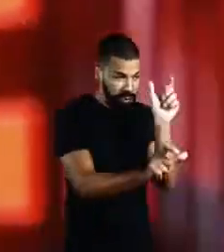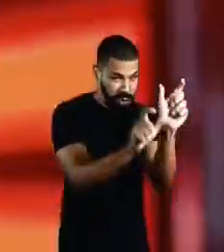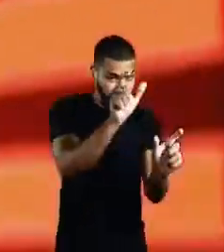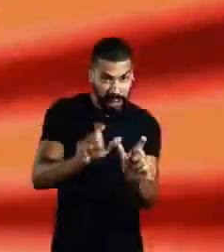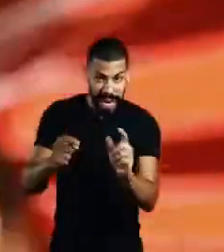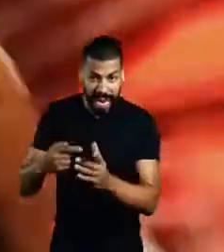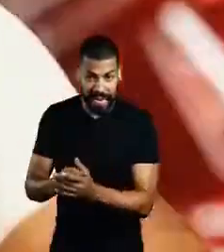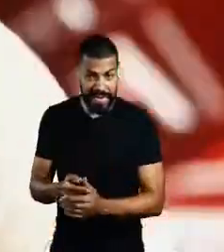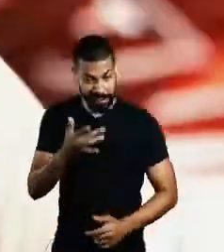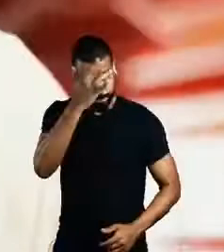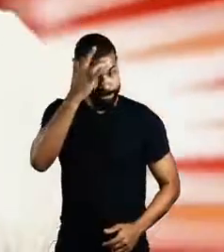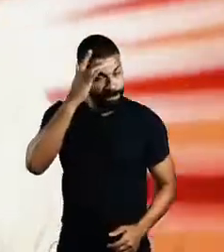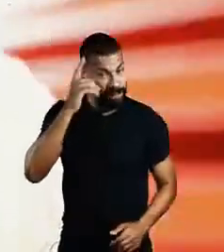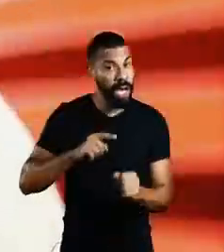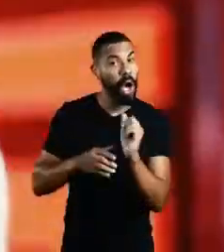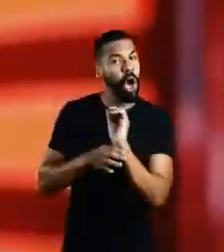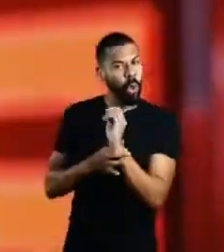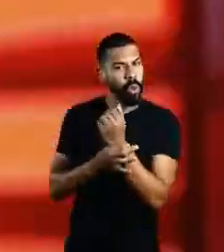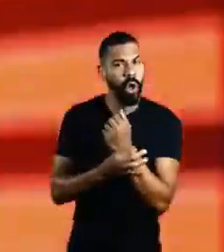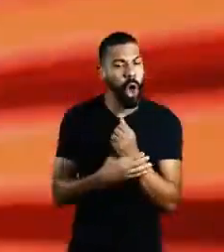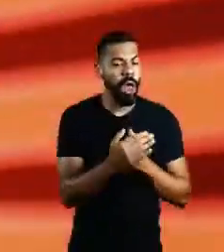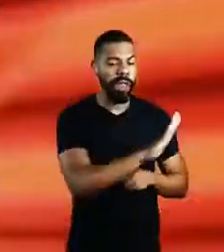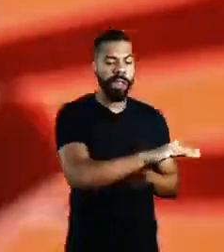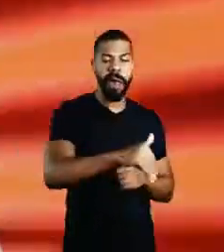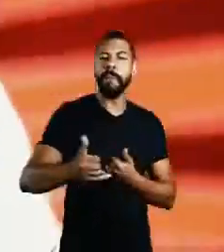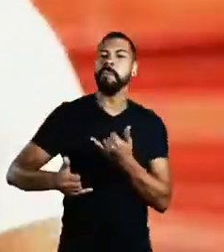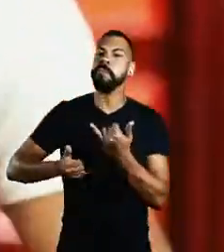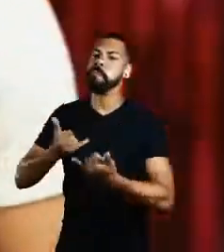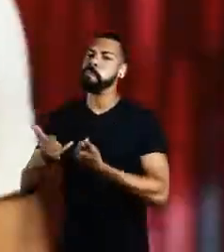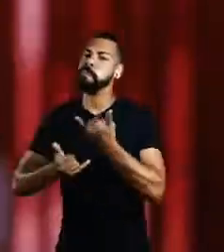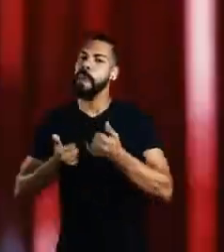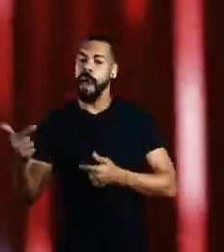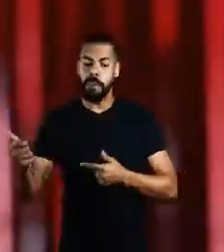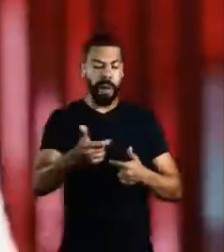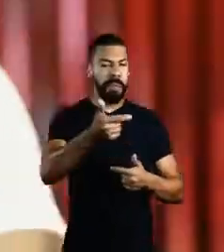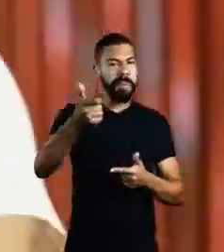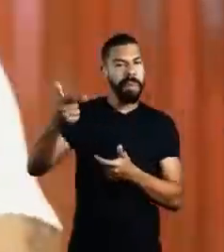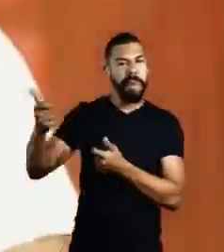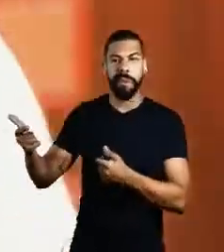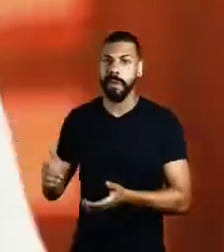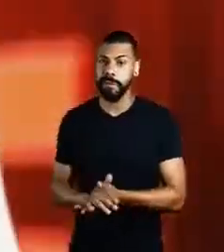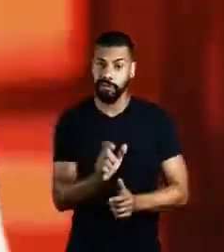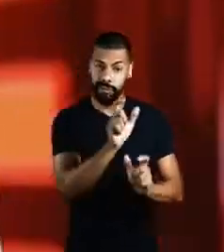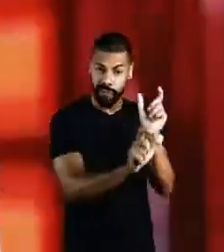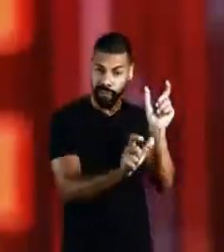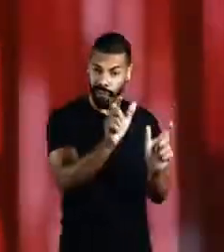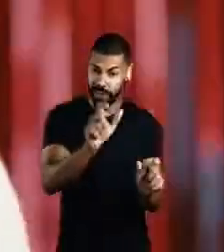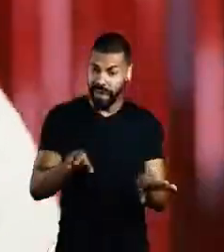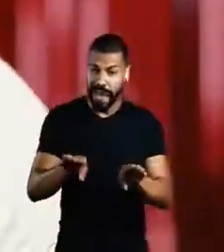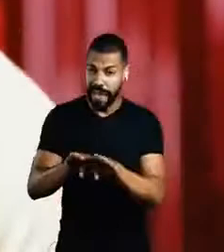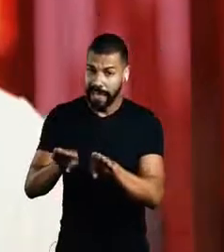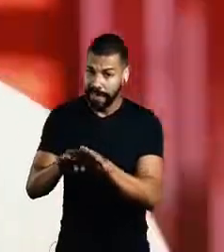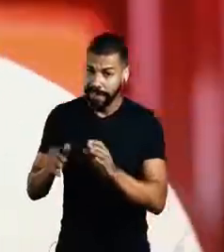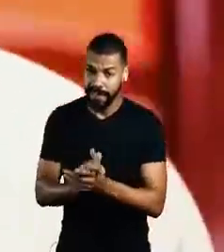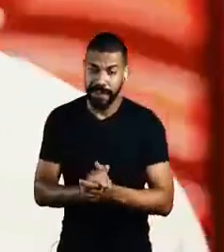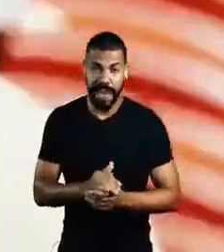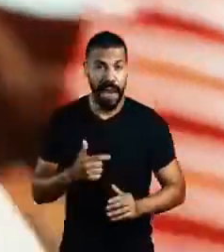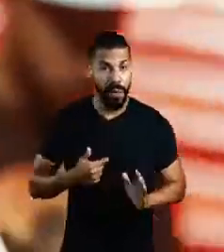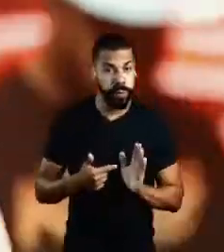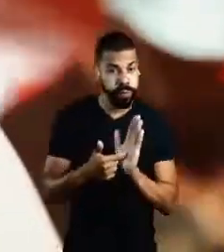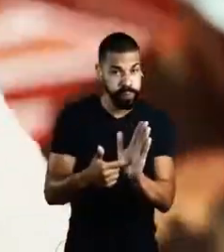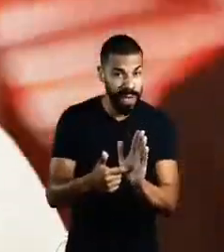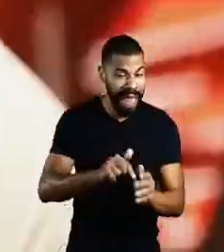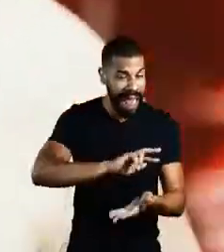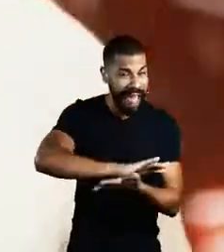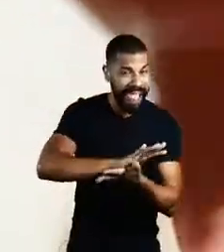tá seguro. Enquanto a gente brinca, a arma deles mata. Amando de sionistas que vestem gravata. Irmão, nada mudou,